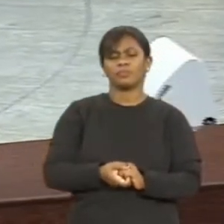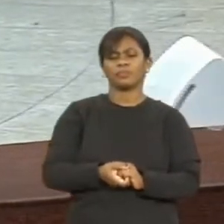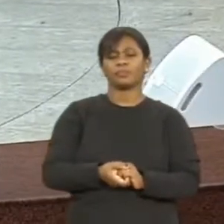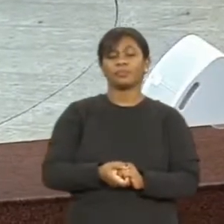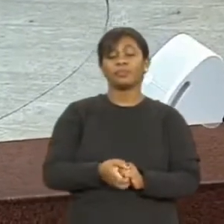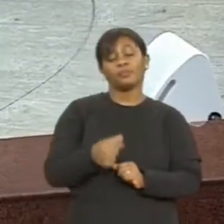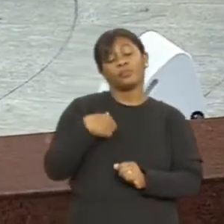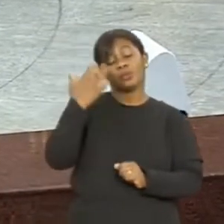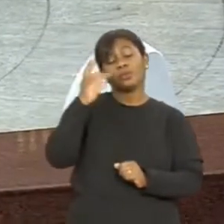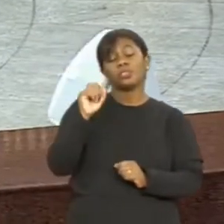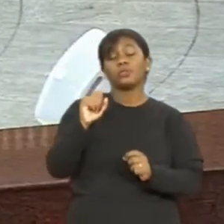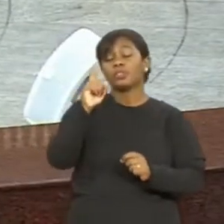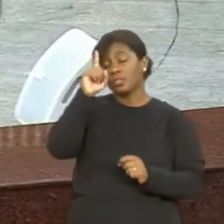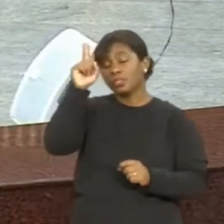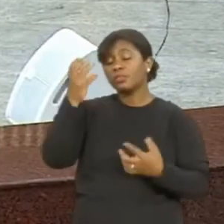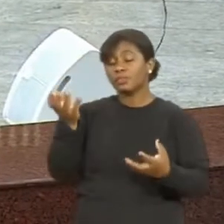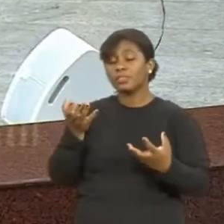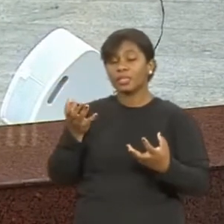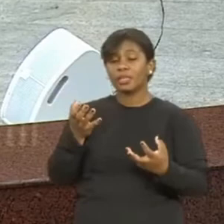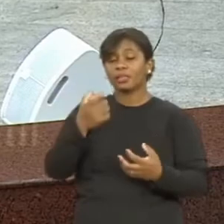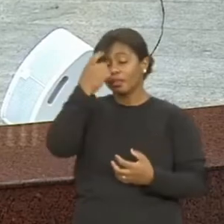Eu sei o que Deus quer que eu seja.